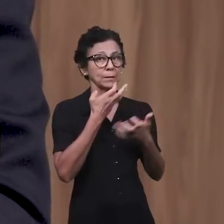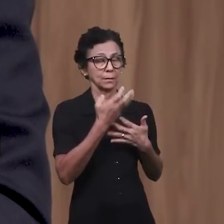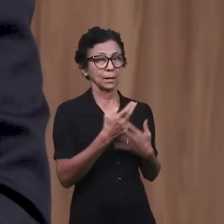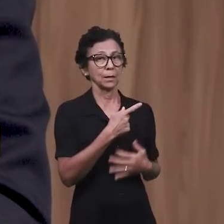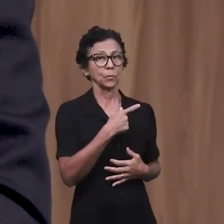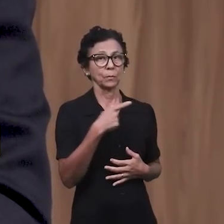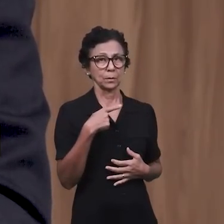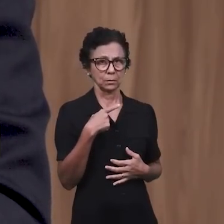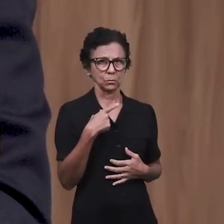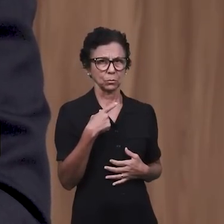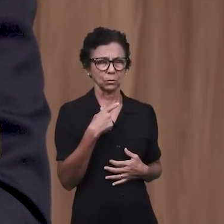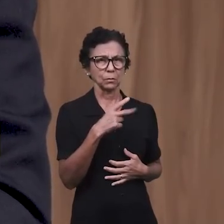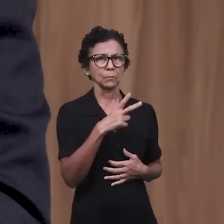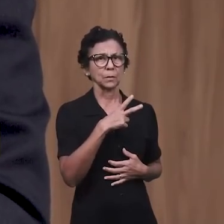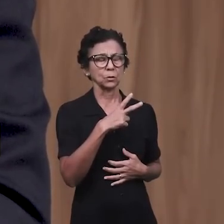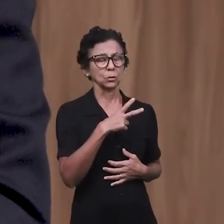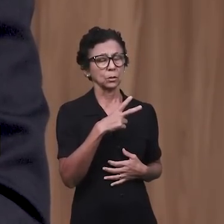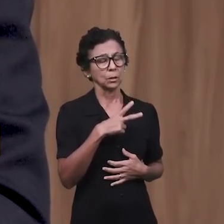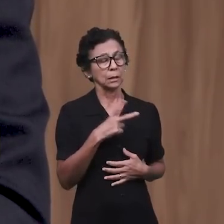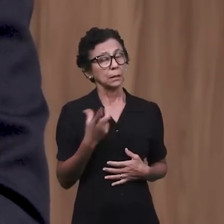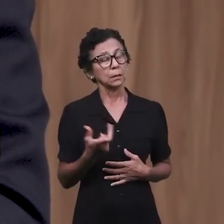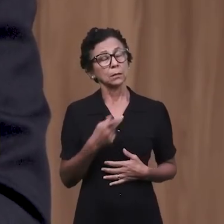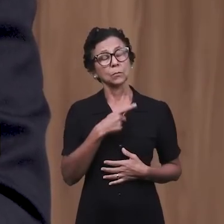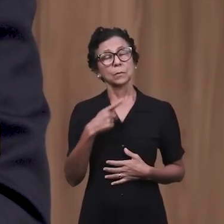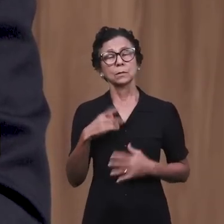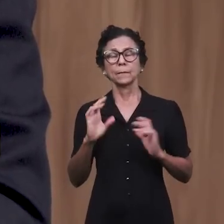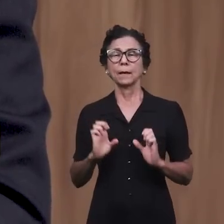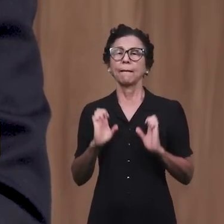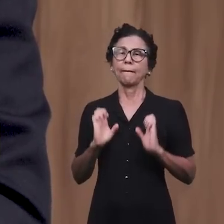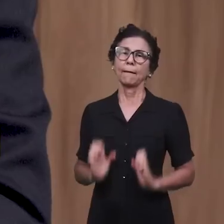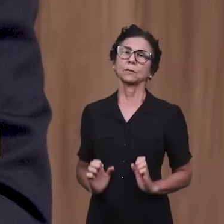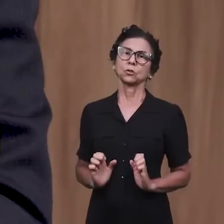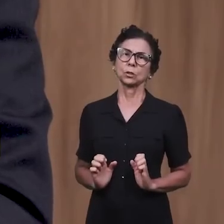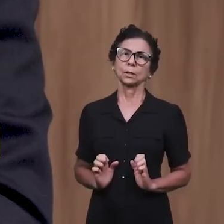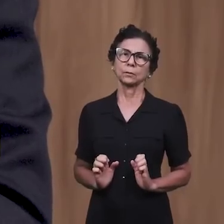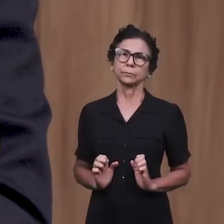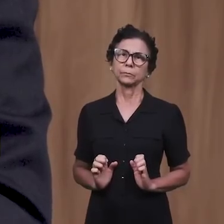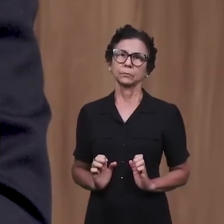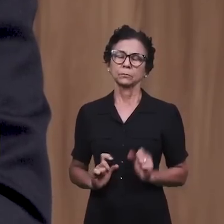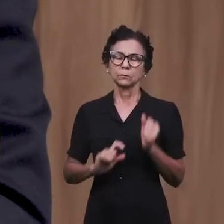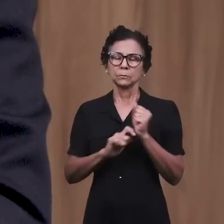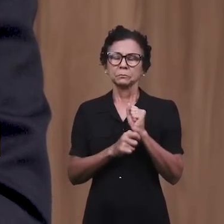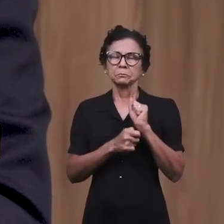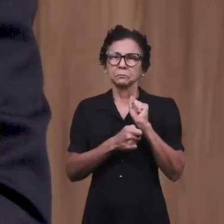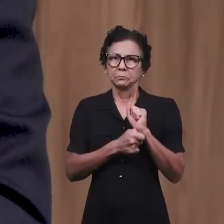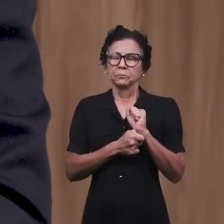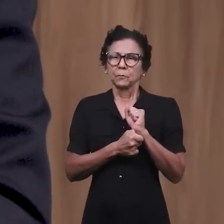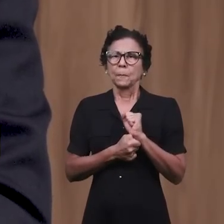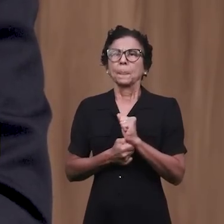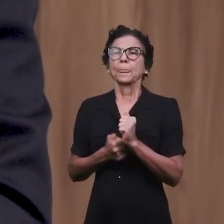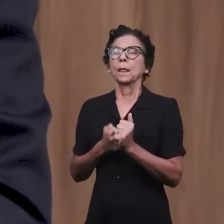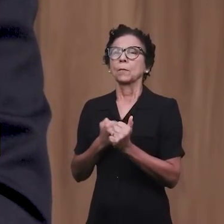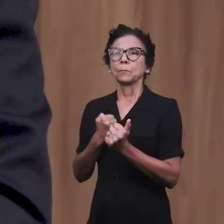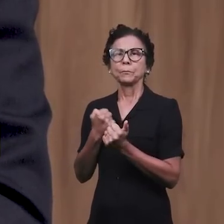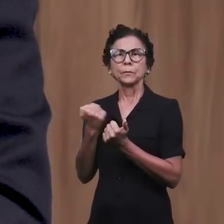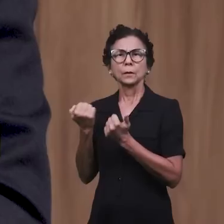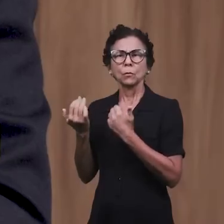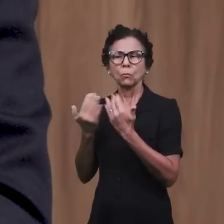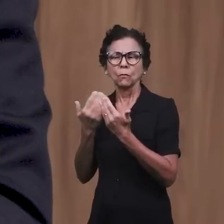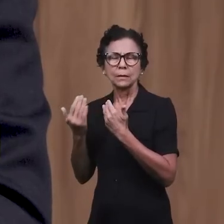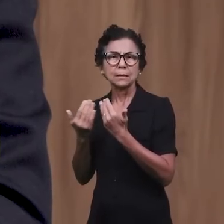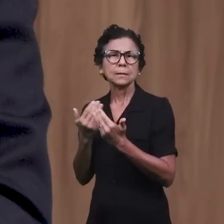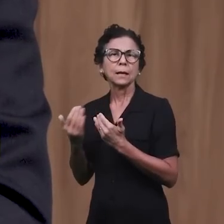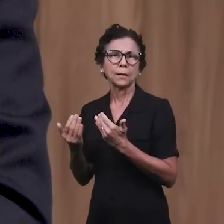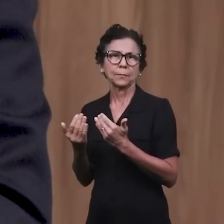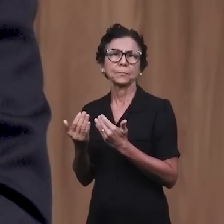Então é ético o pastor saber guardar esse sigilo e conversar com a pessoa. É